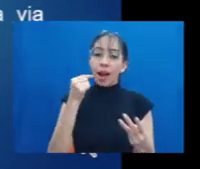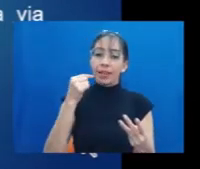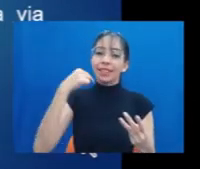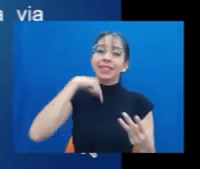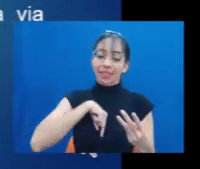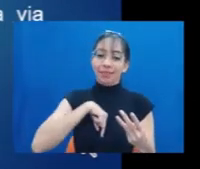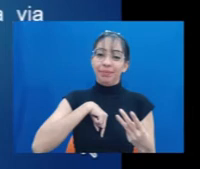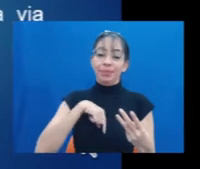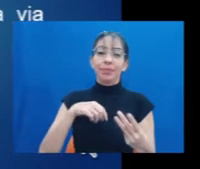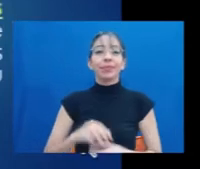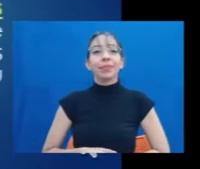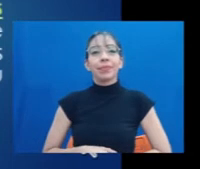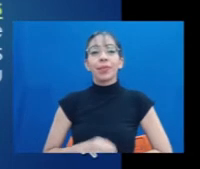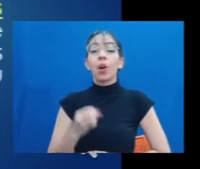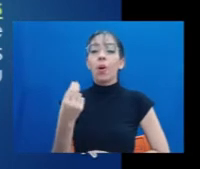via parenteral.